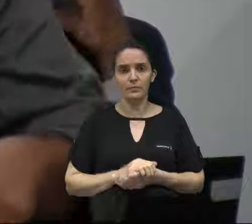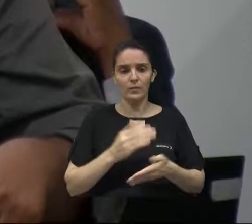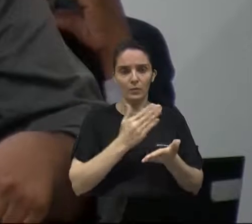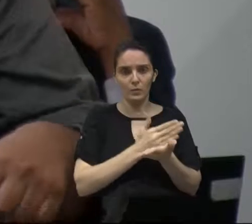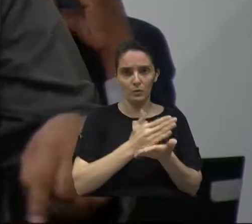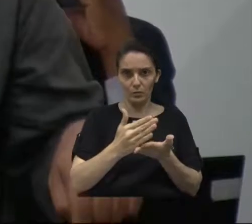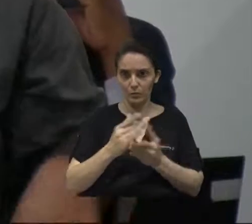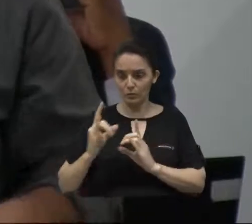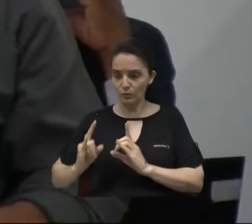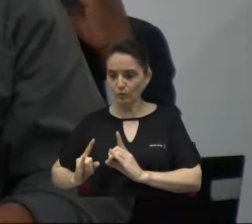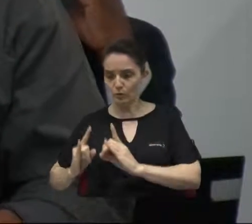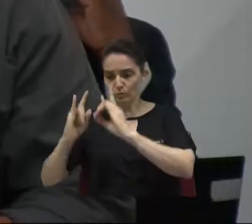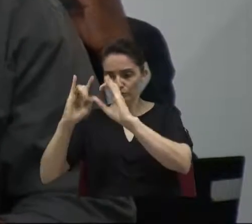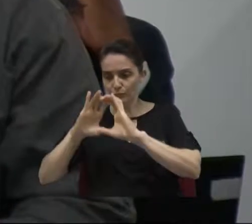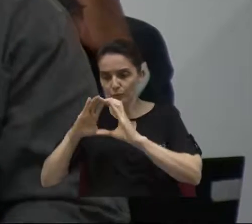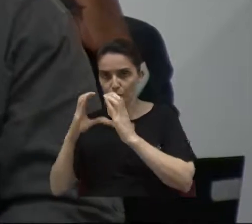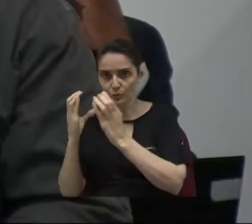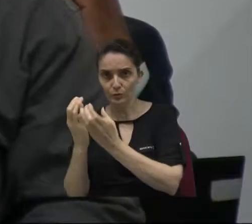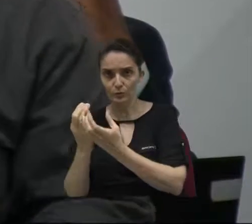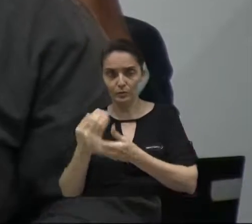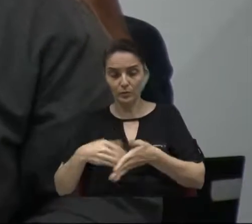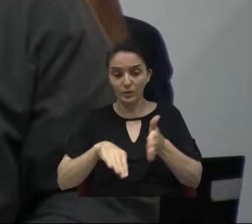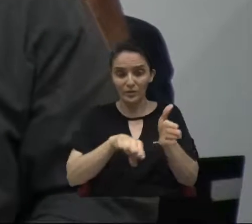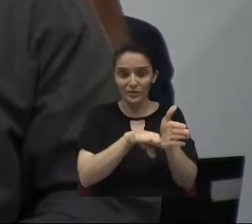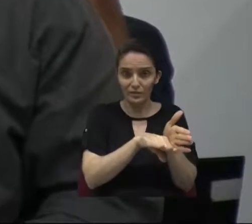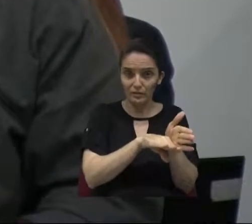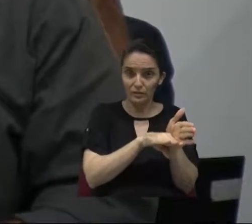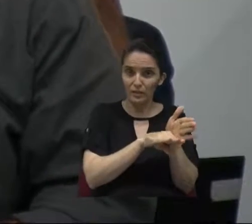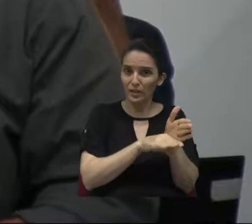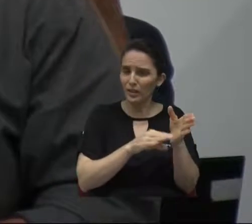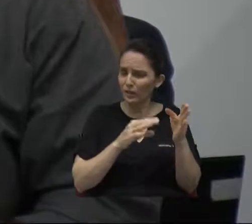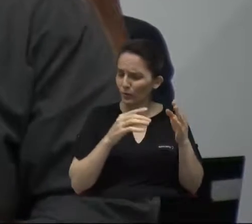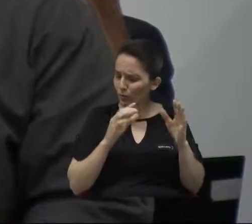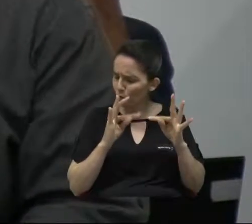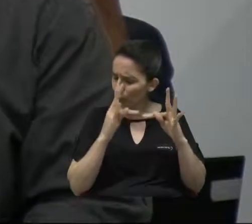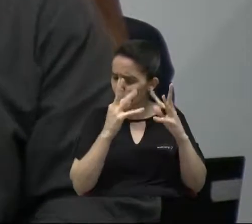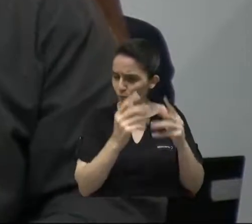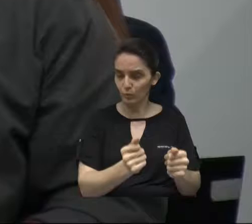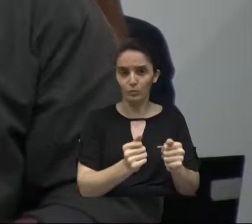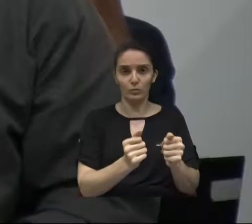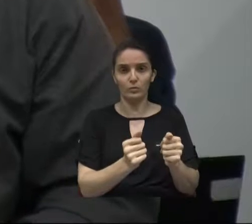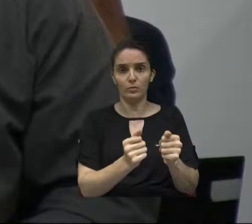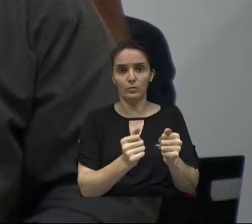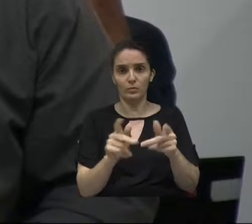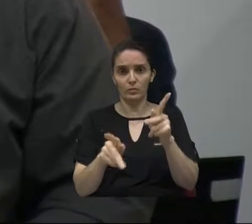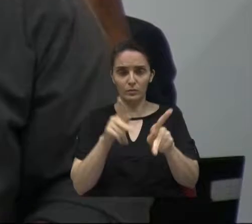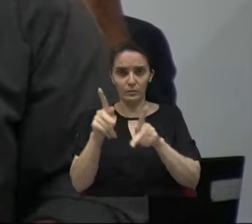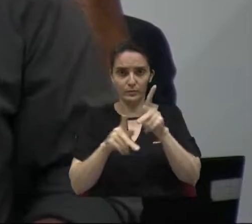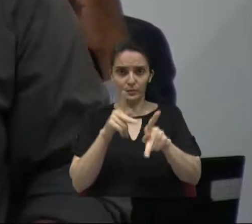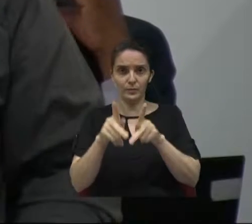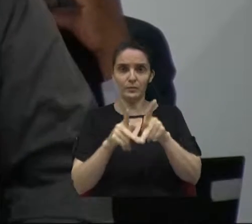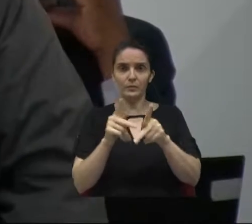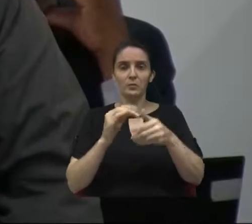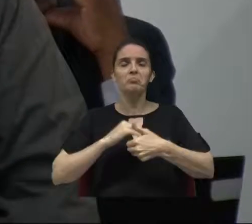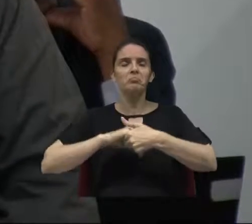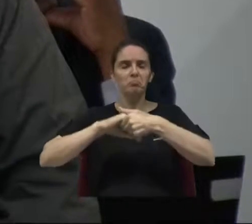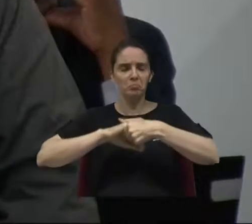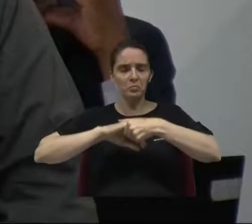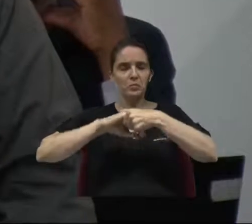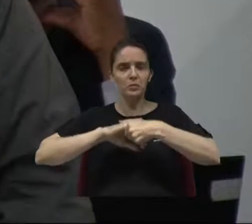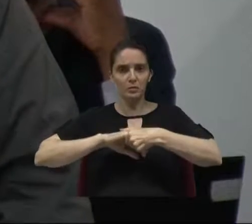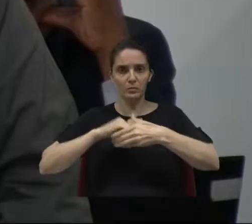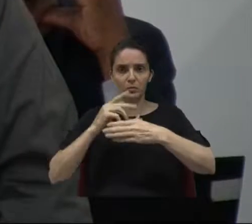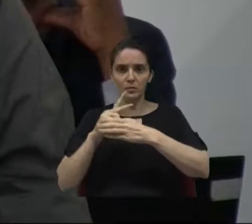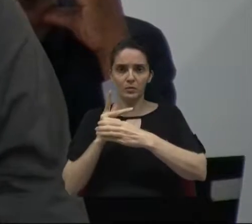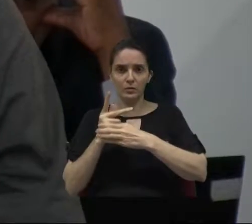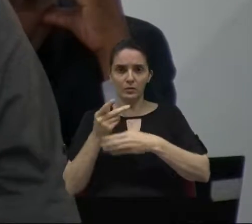pelos condomínios, mas que vai vir para o executivo toda essa discussão, e aí que envolve toda a população. Então, parabéns pela sua postura de